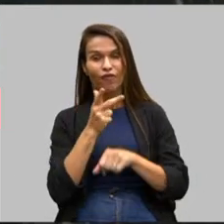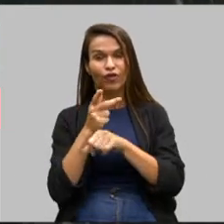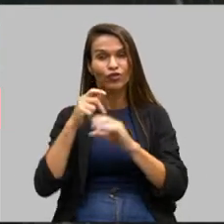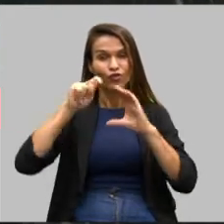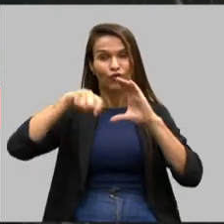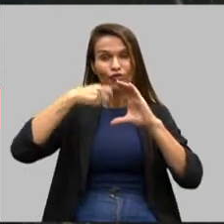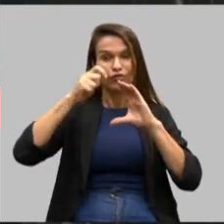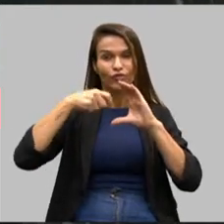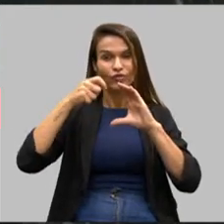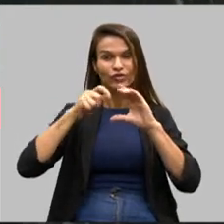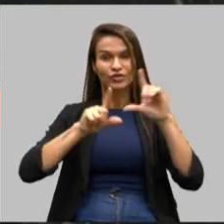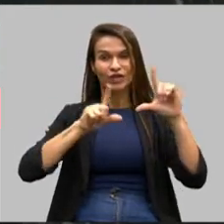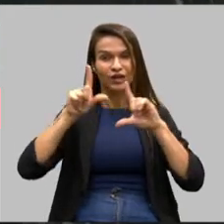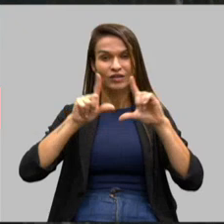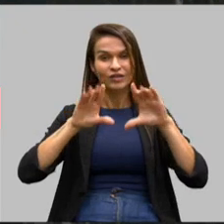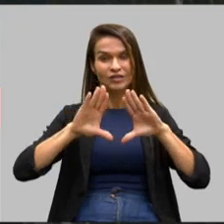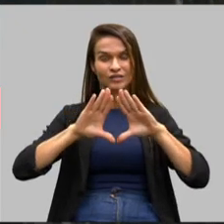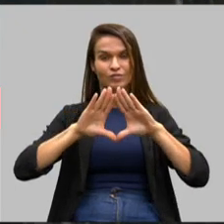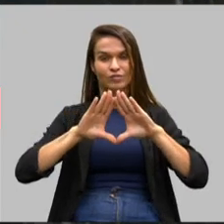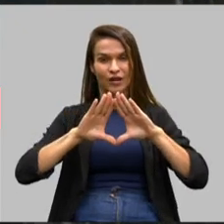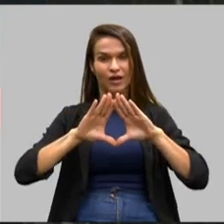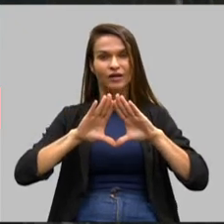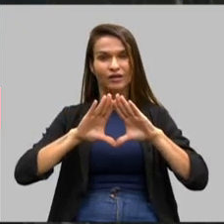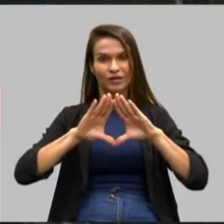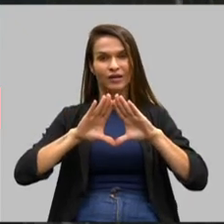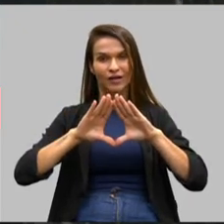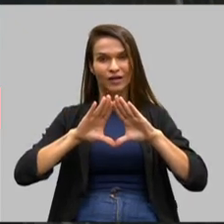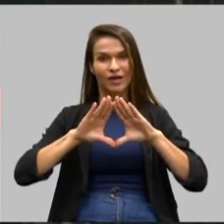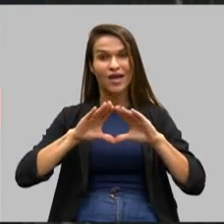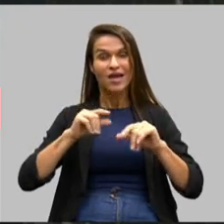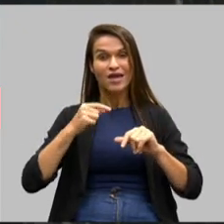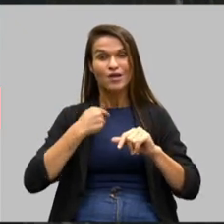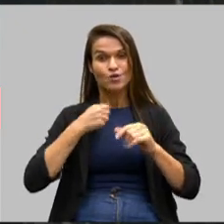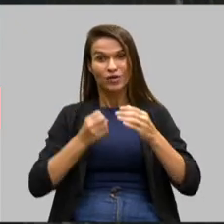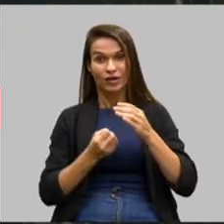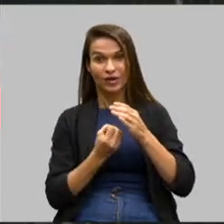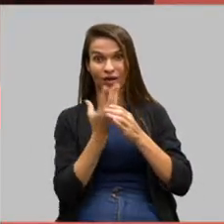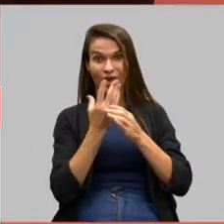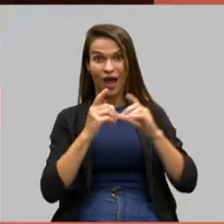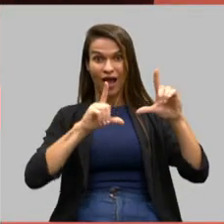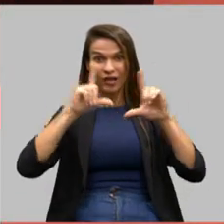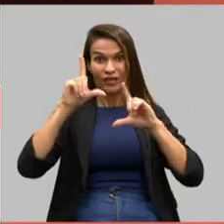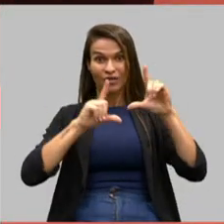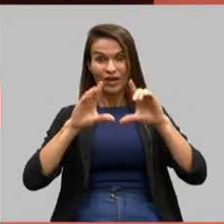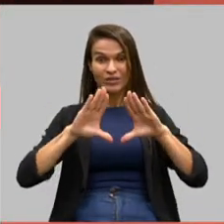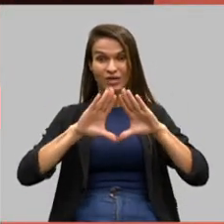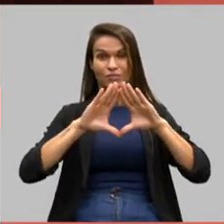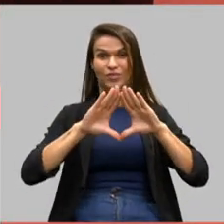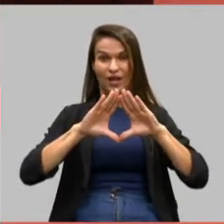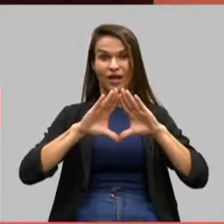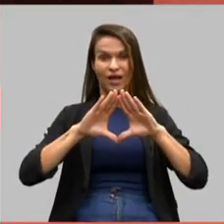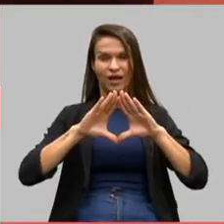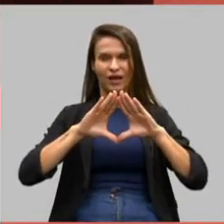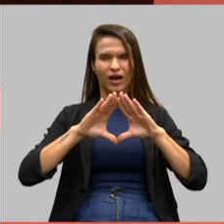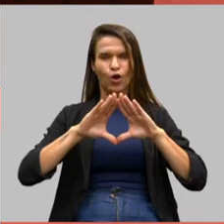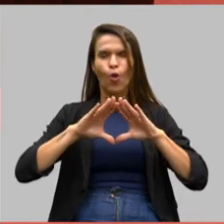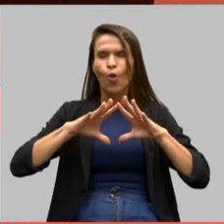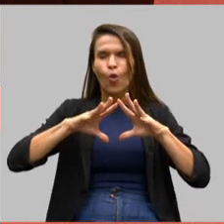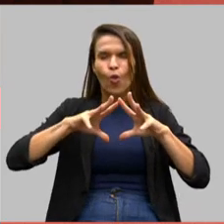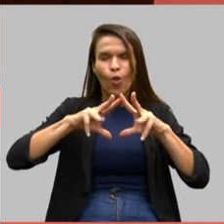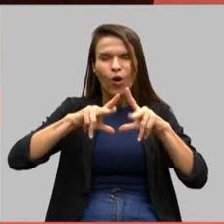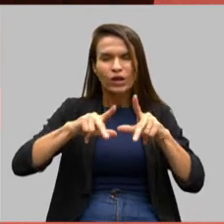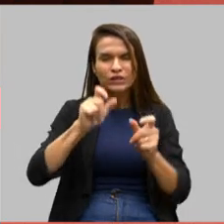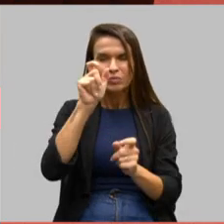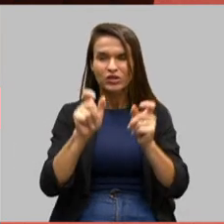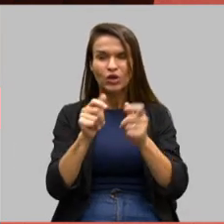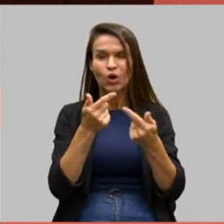Assembleia. Eu não posso falar que eu criei a TV Assembleia quando todo mundo, ninguém tinha internet, não tinha nada, era uma TV a cabo